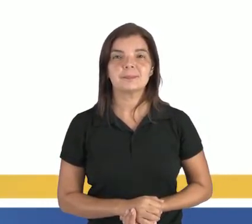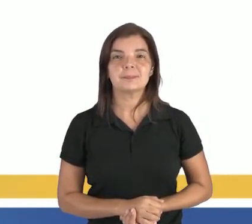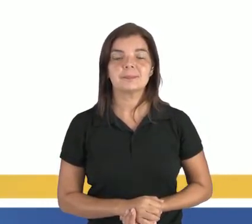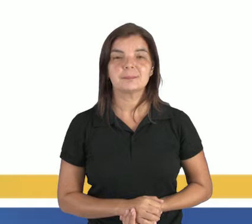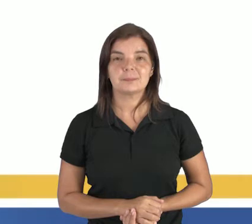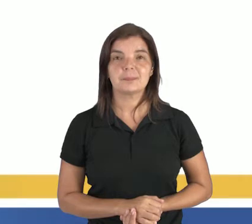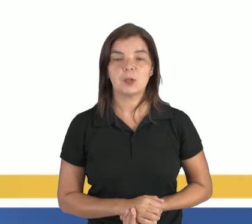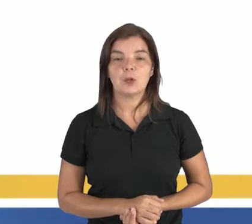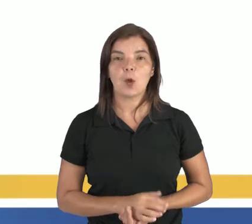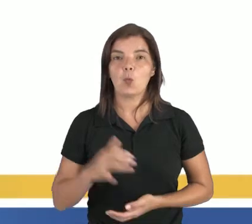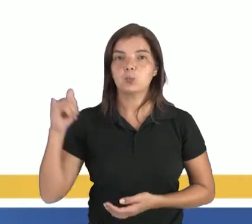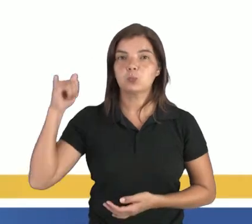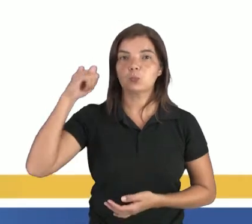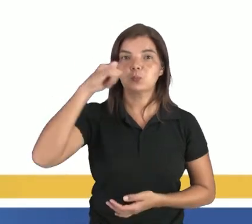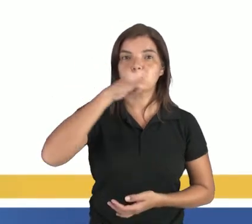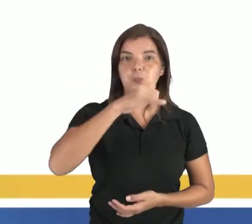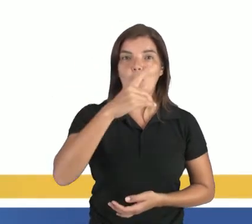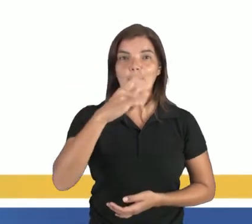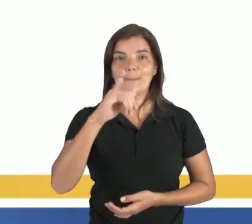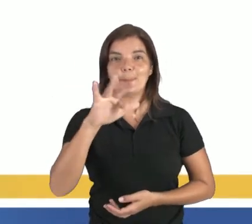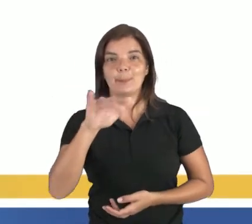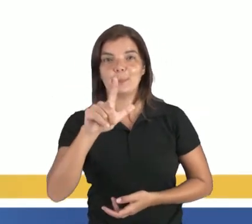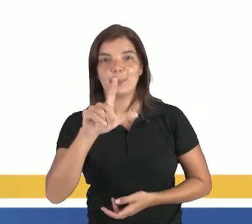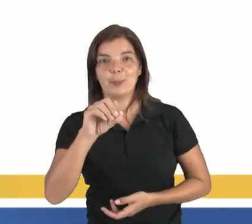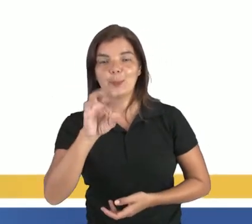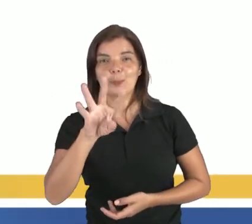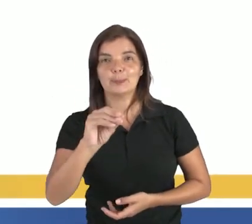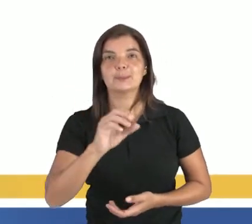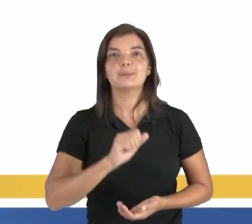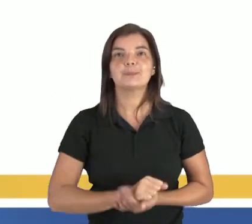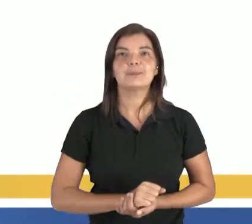que é o piloto. Swimmer,